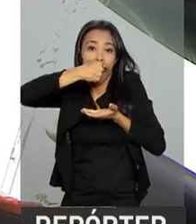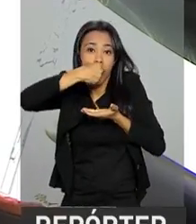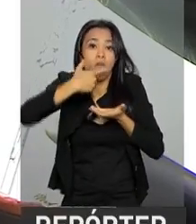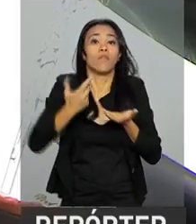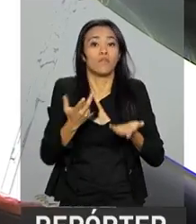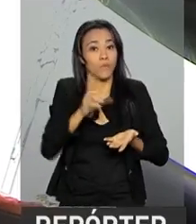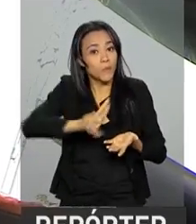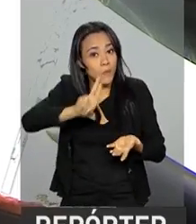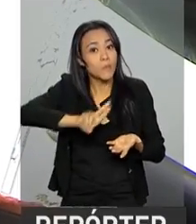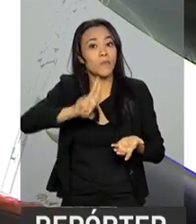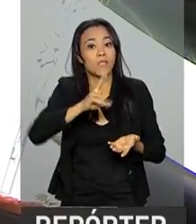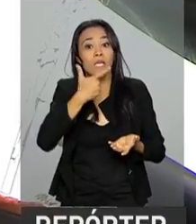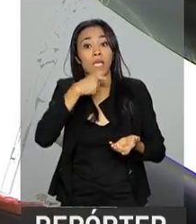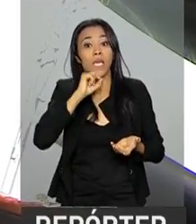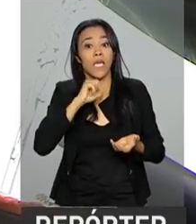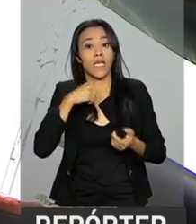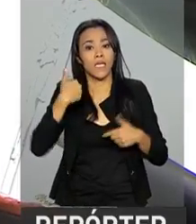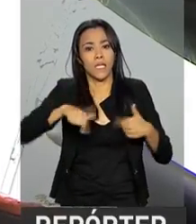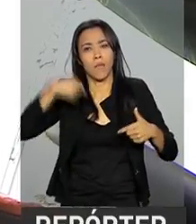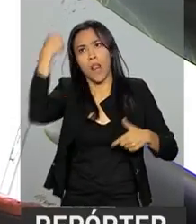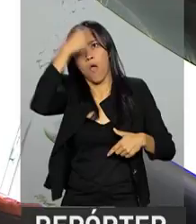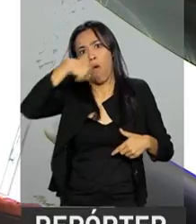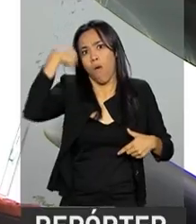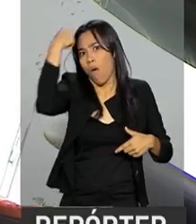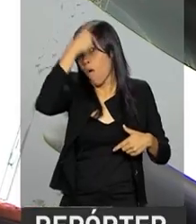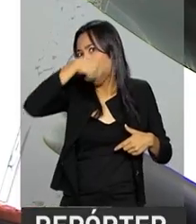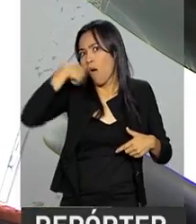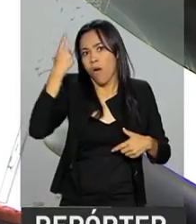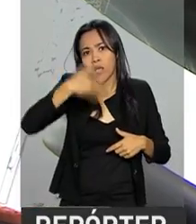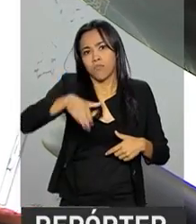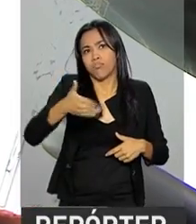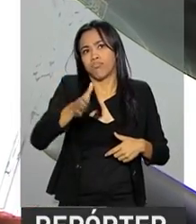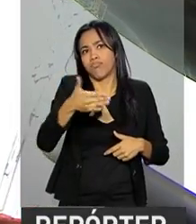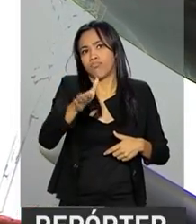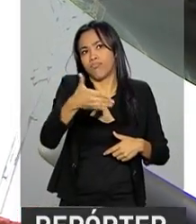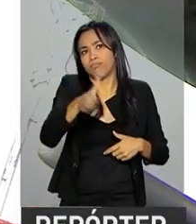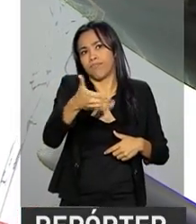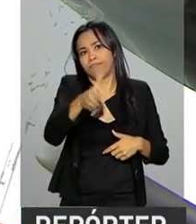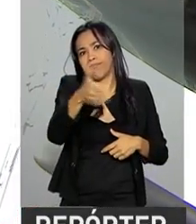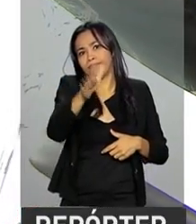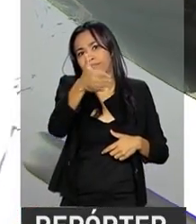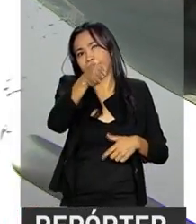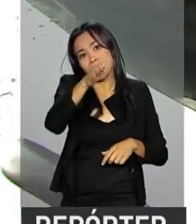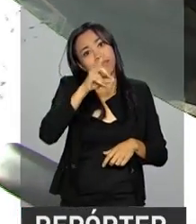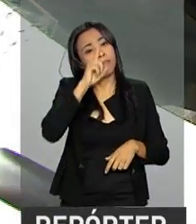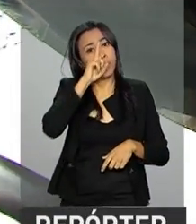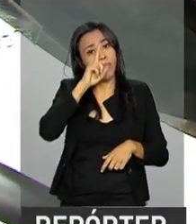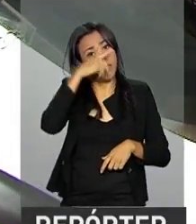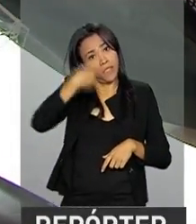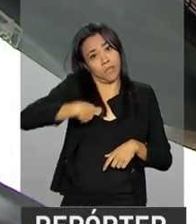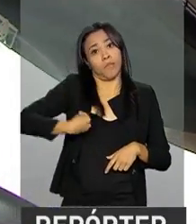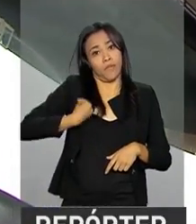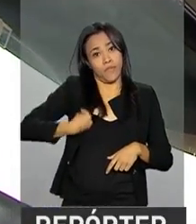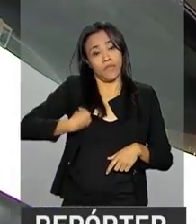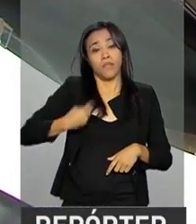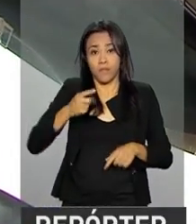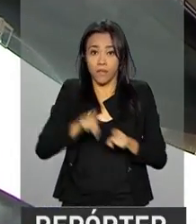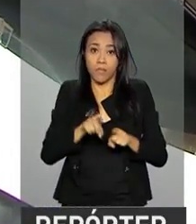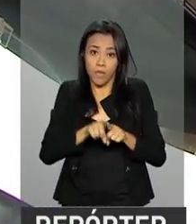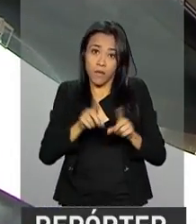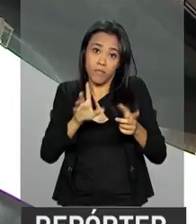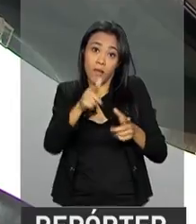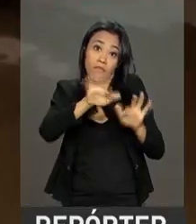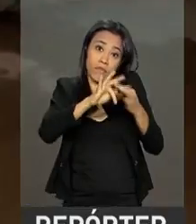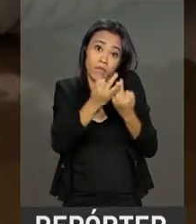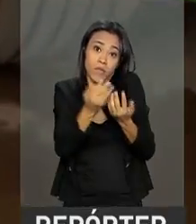lá horário verdureiro câmera fria aí bota em restando a vida dele como da família que está na